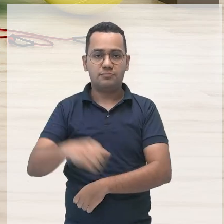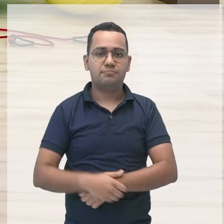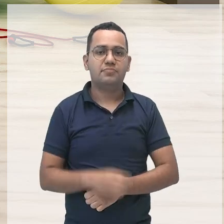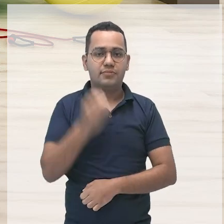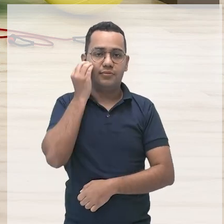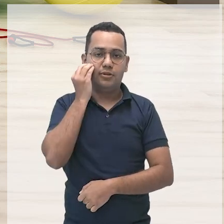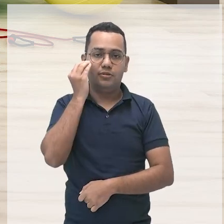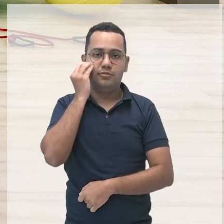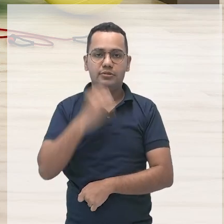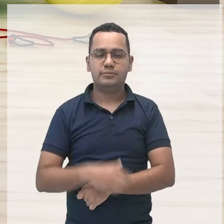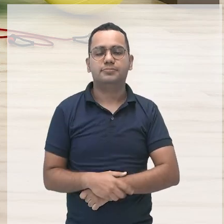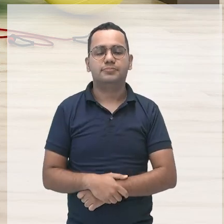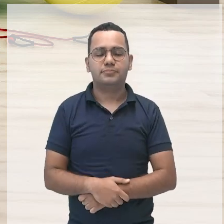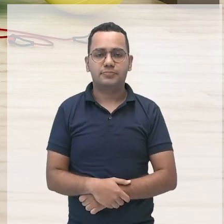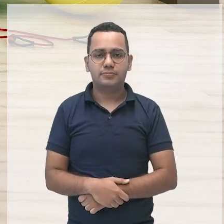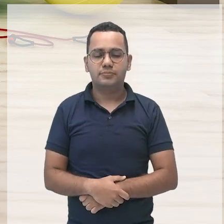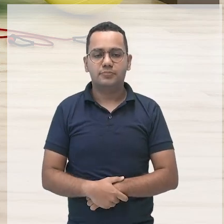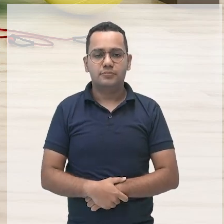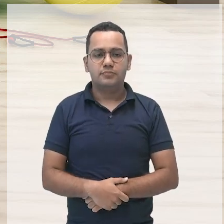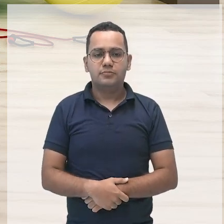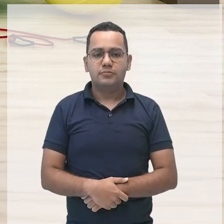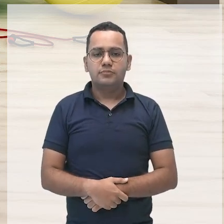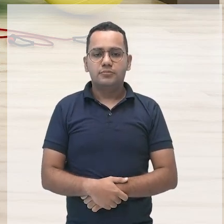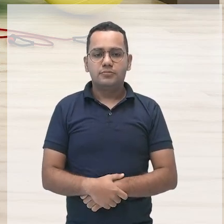3, 4,